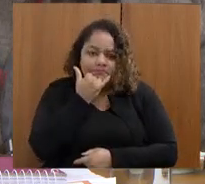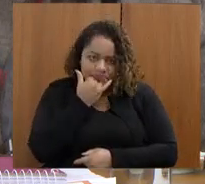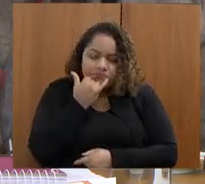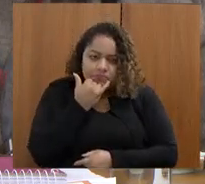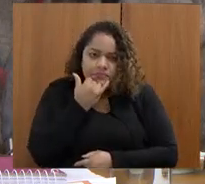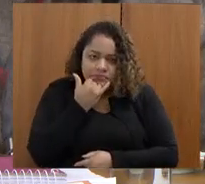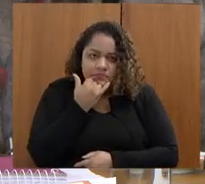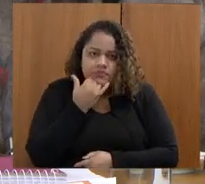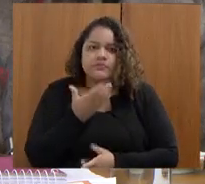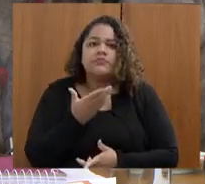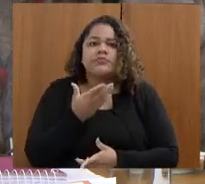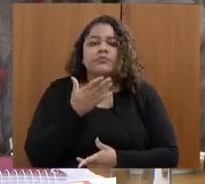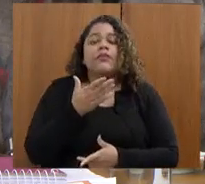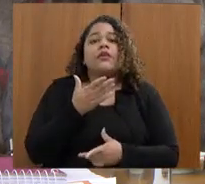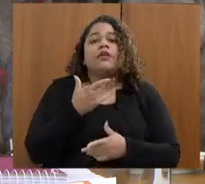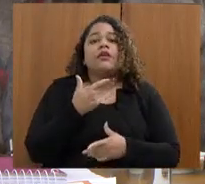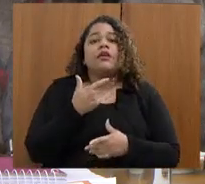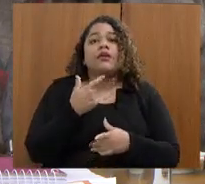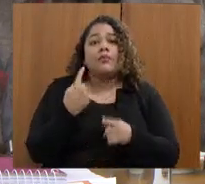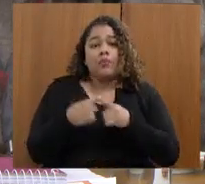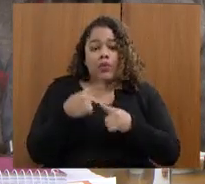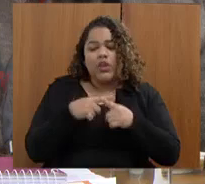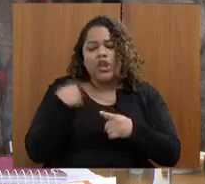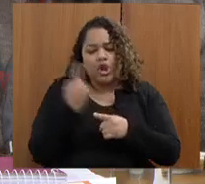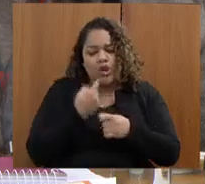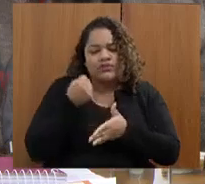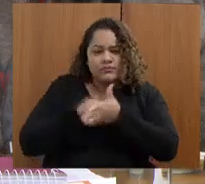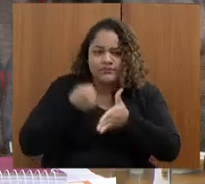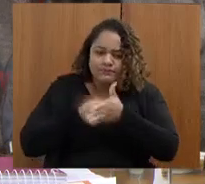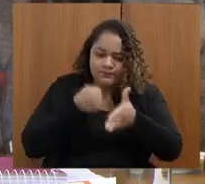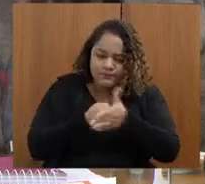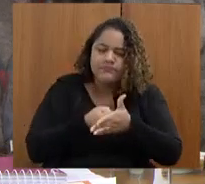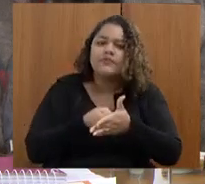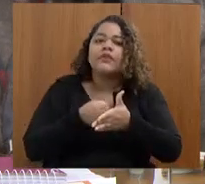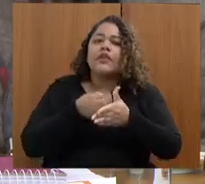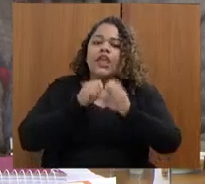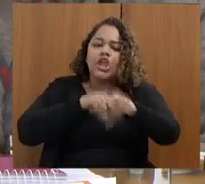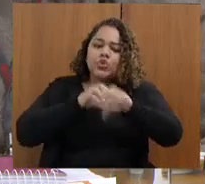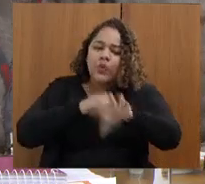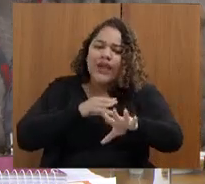porque a gente batalha para uma educação antirracista